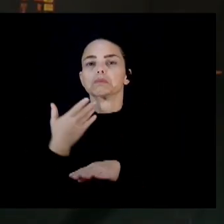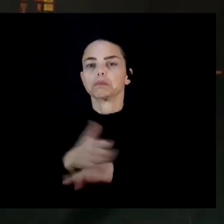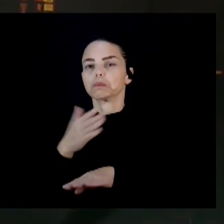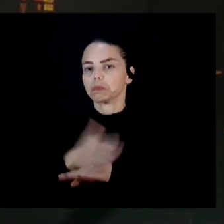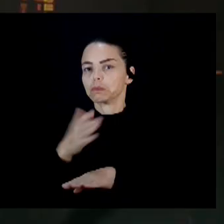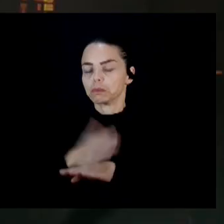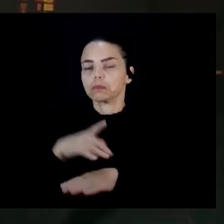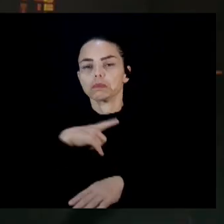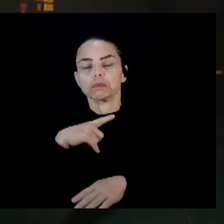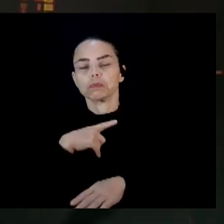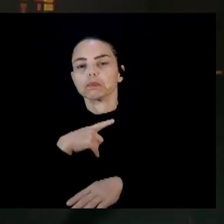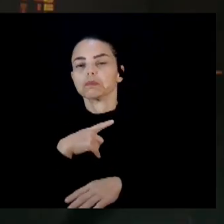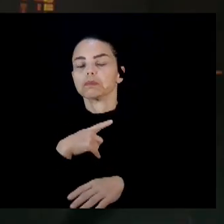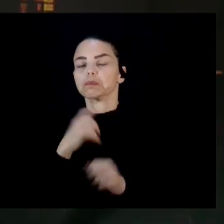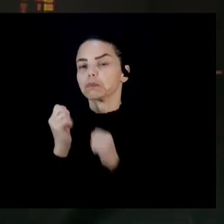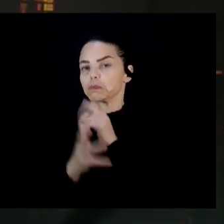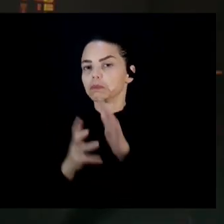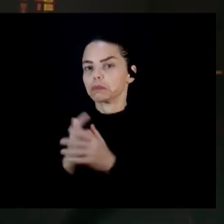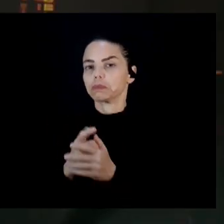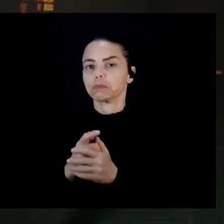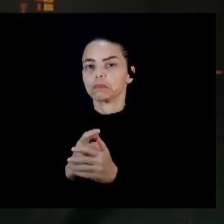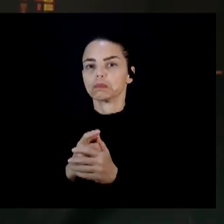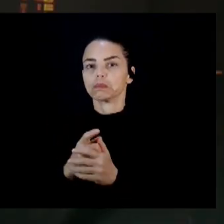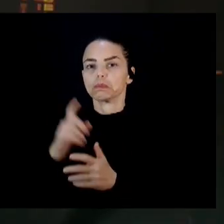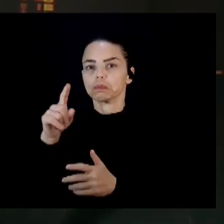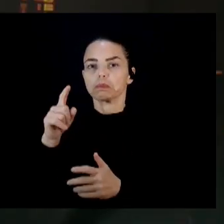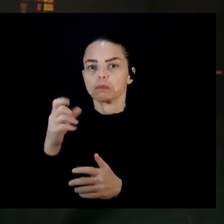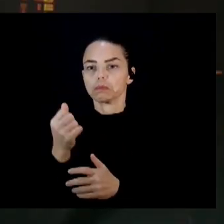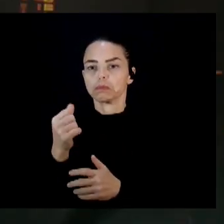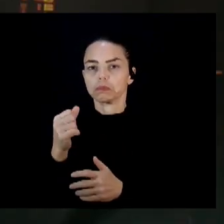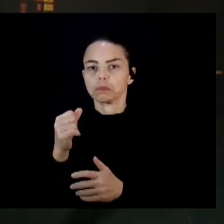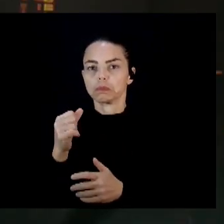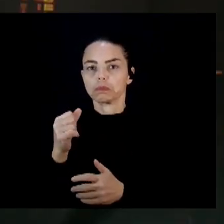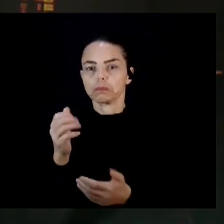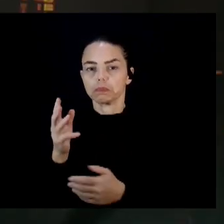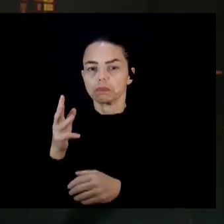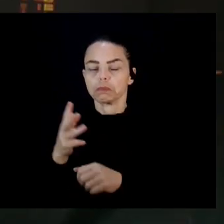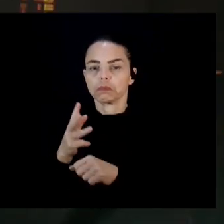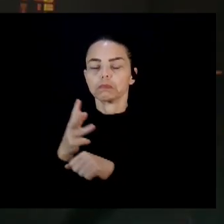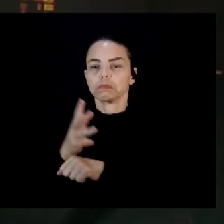voz e vez. Ó, 97, anota aí o nosso WhatsApp,